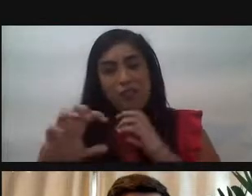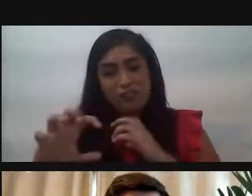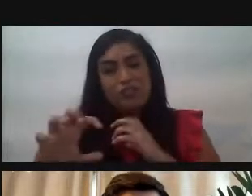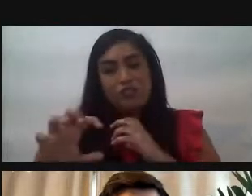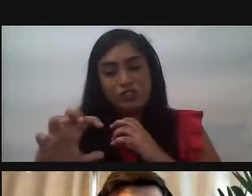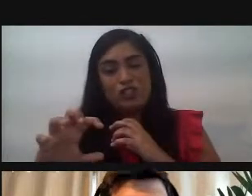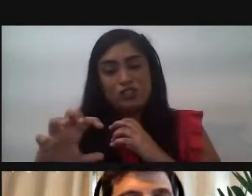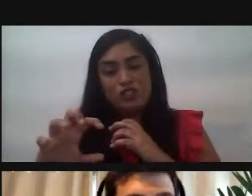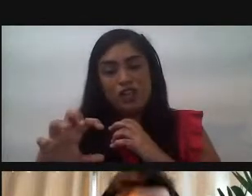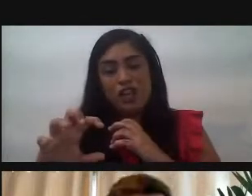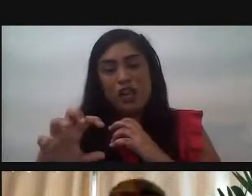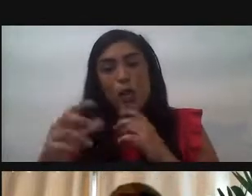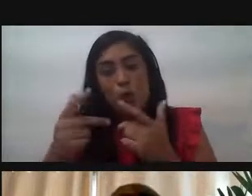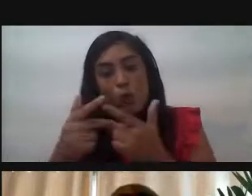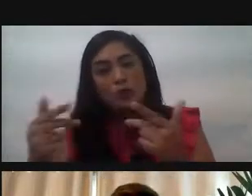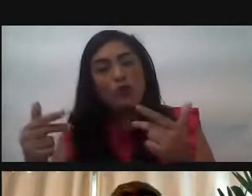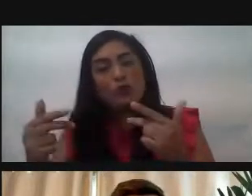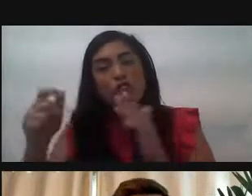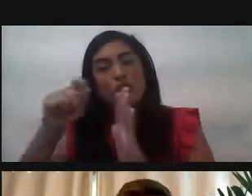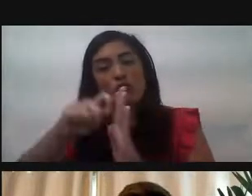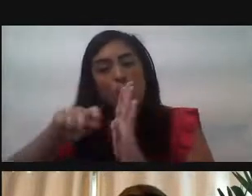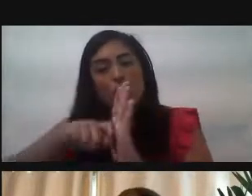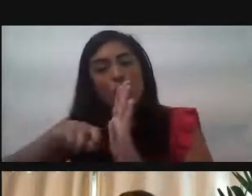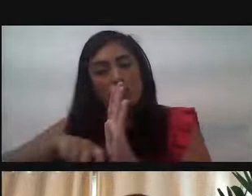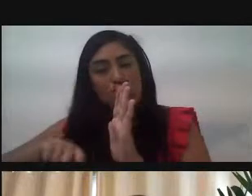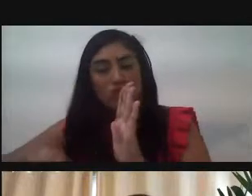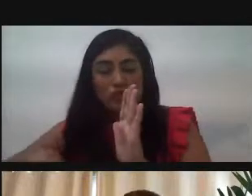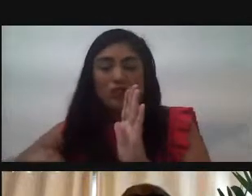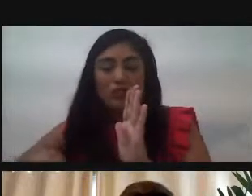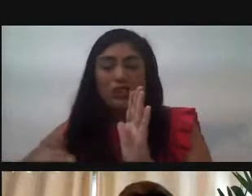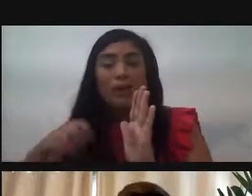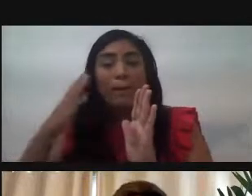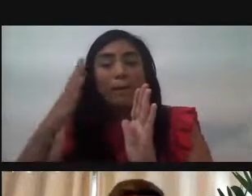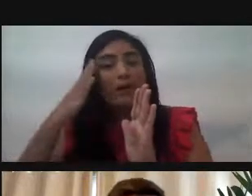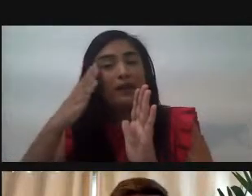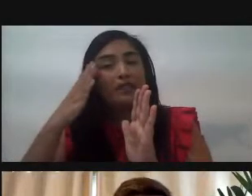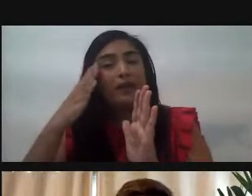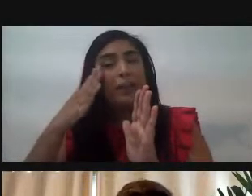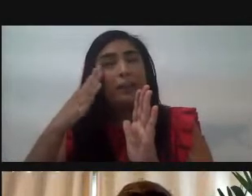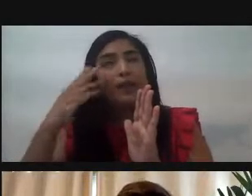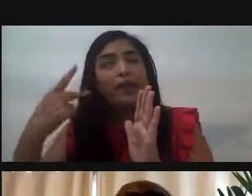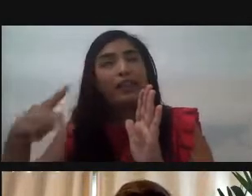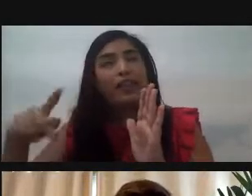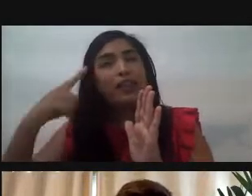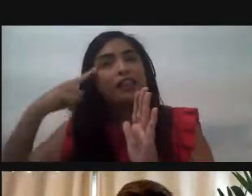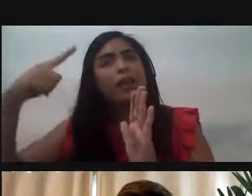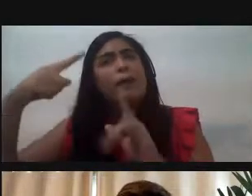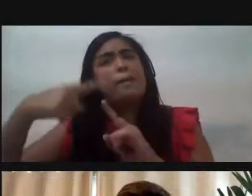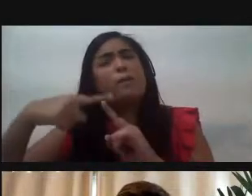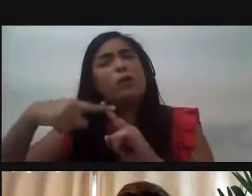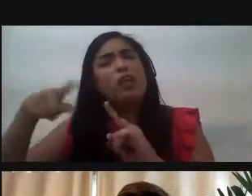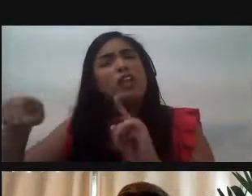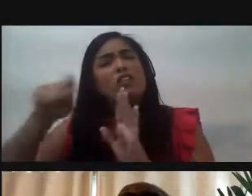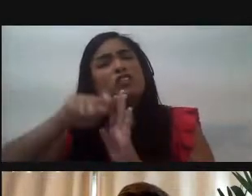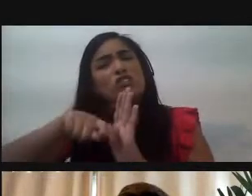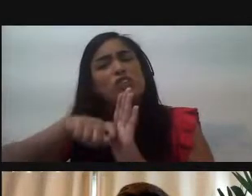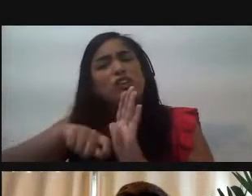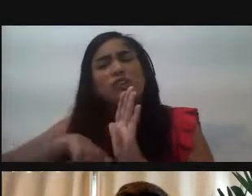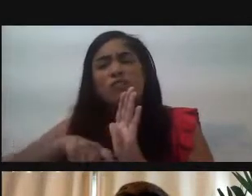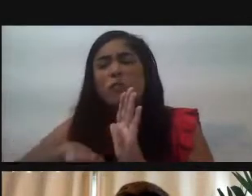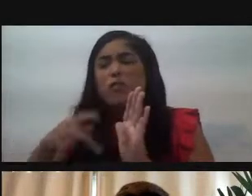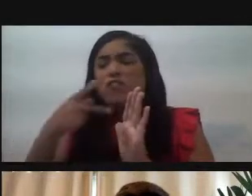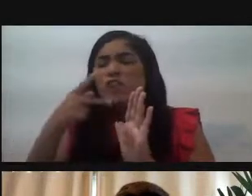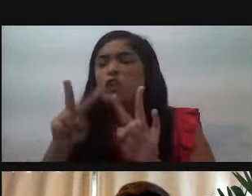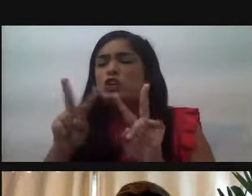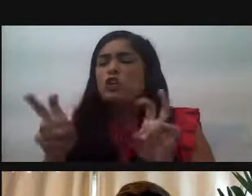concorda ou não, mas da vivência, né? Desse tédio de se questionar e de ter também